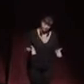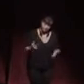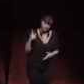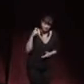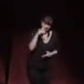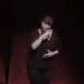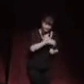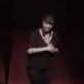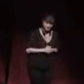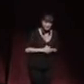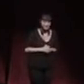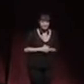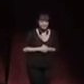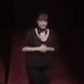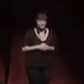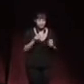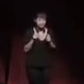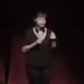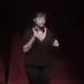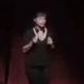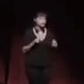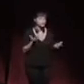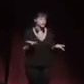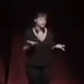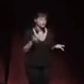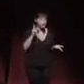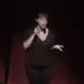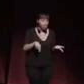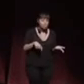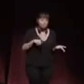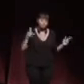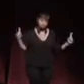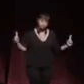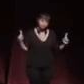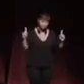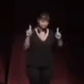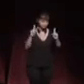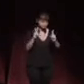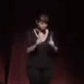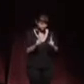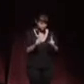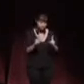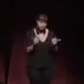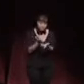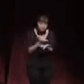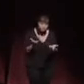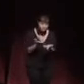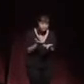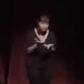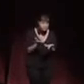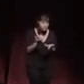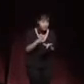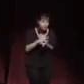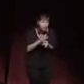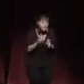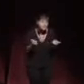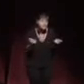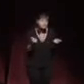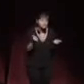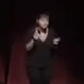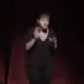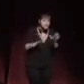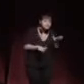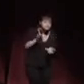nós, como é que a qualidade dos encontros se dão, né? Frequentemente você sai para jantar com a